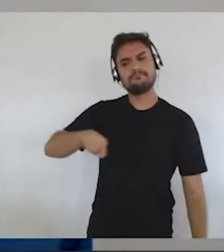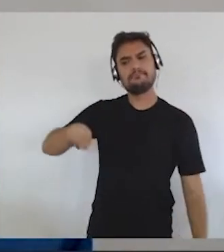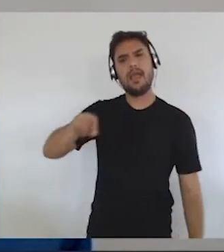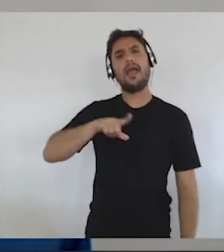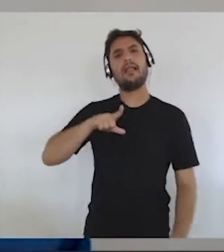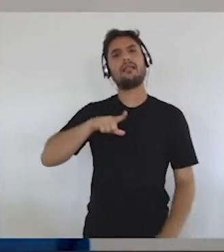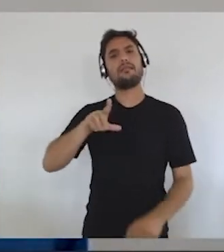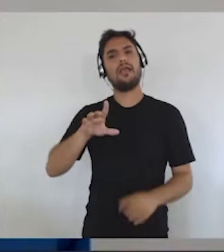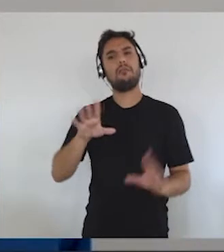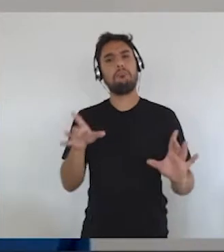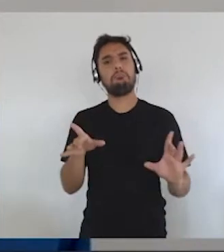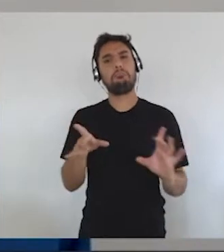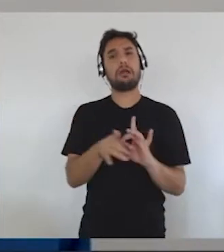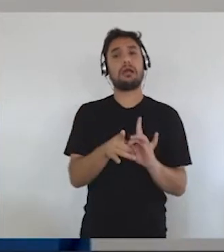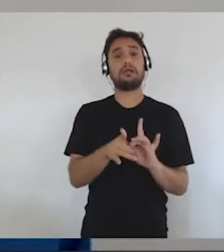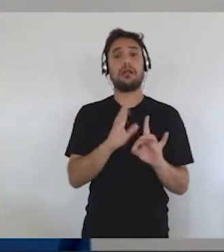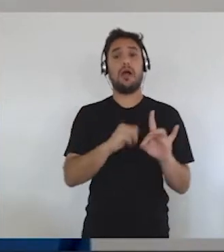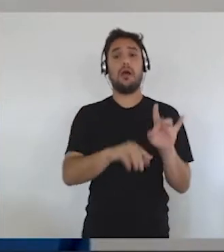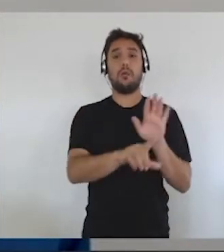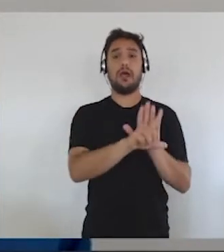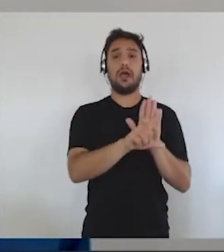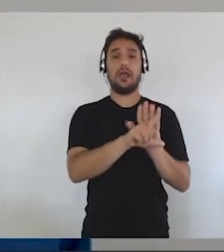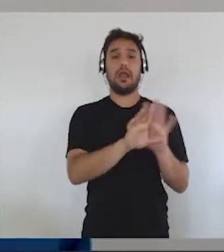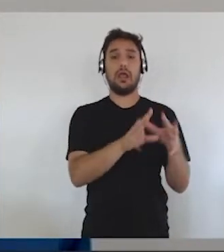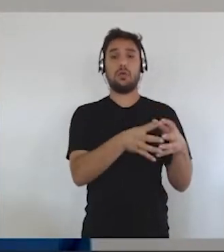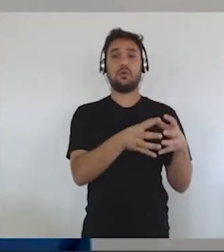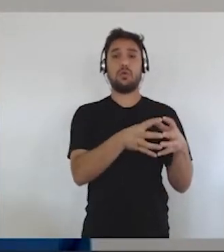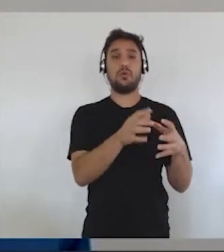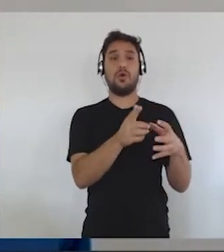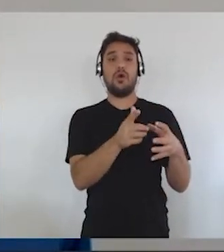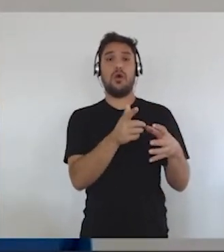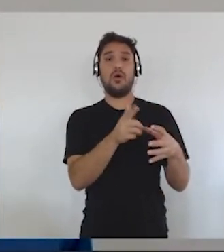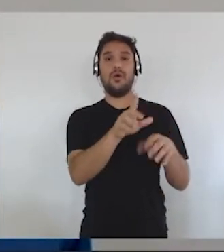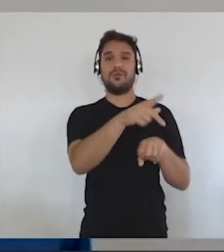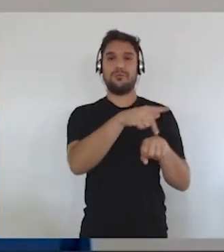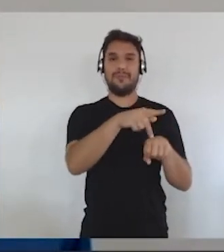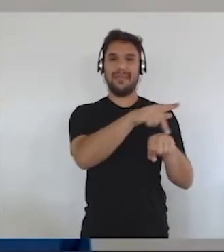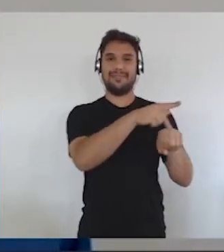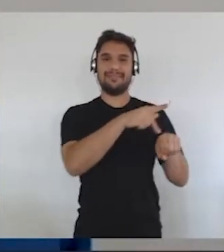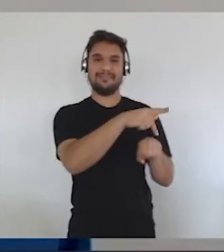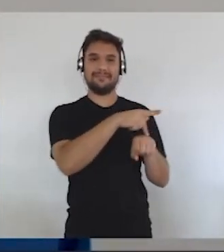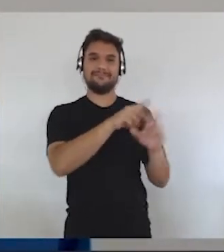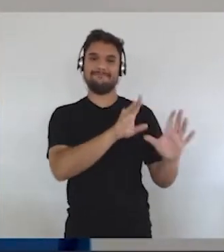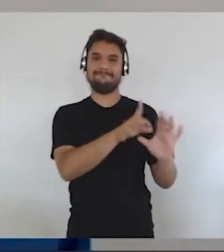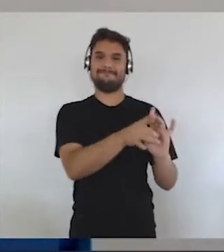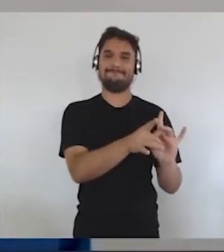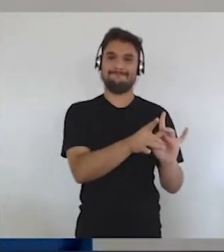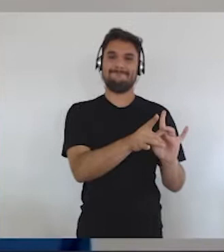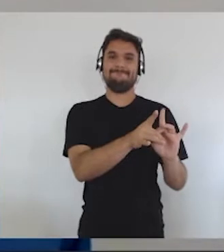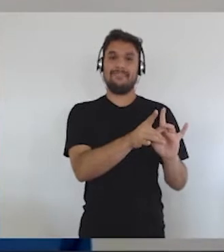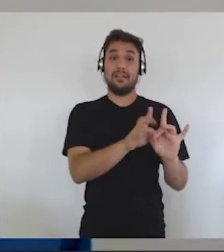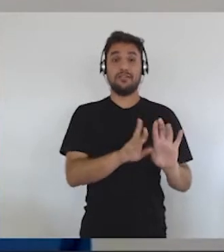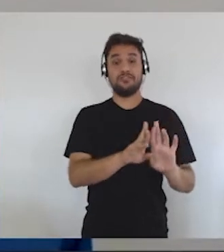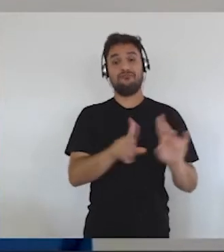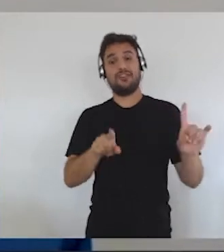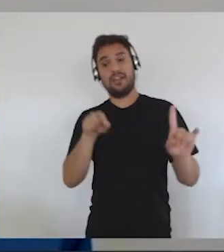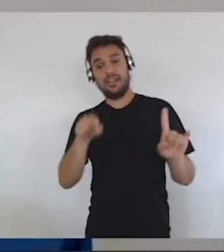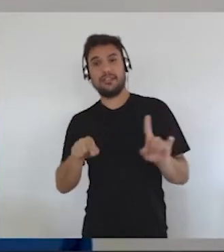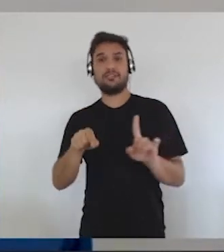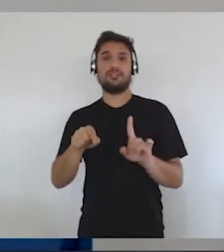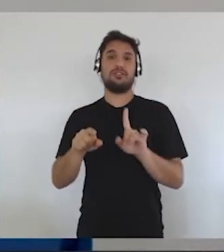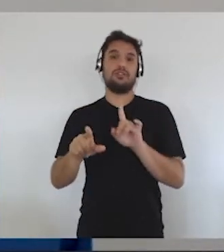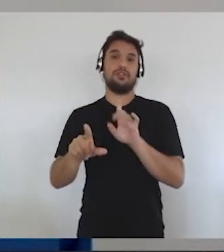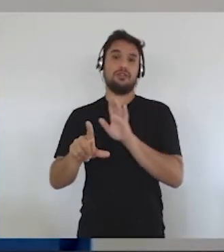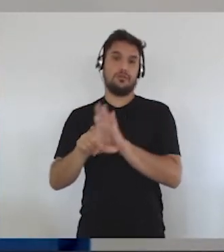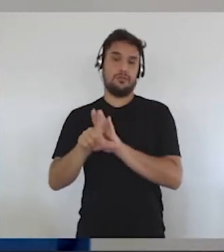elemento vinculado a um ordenamento jurídico estrangeiro, a um ordenamento jurídico diferente daquele do